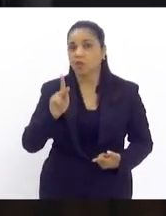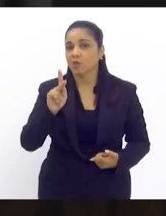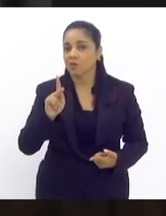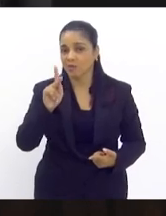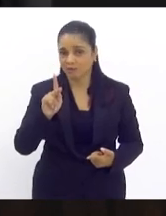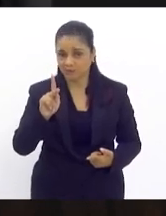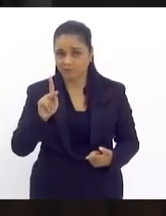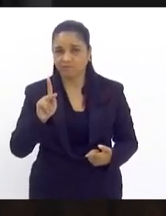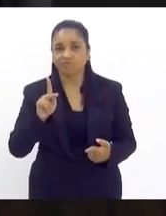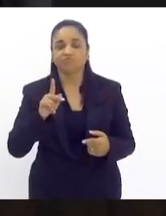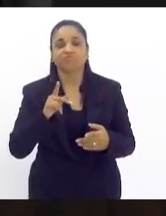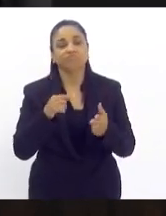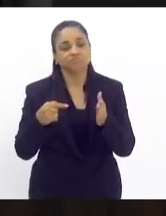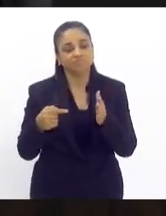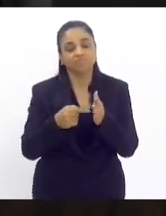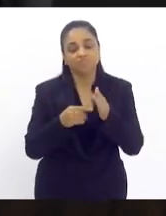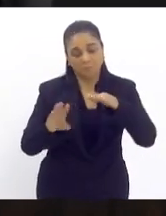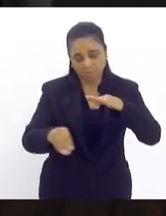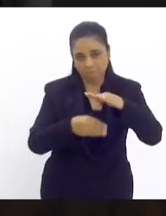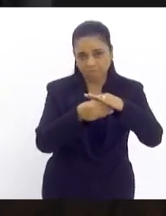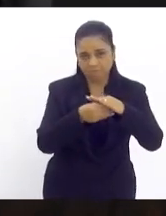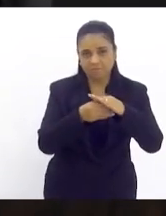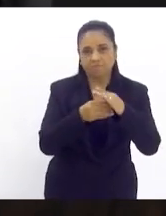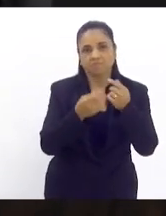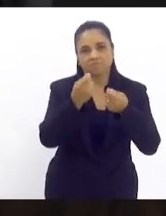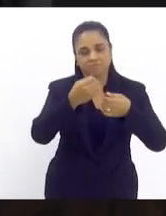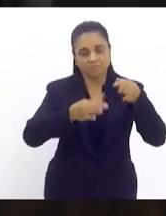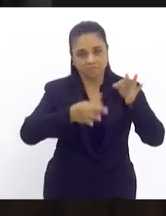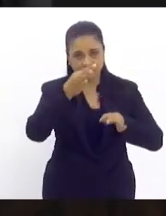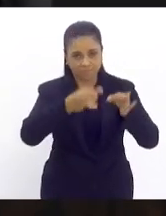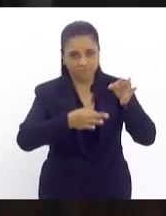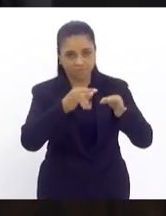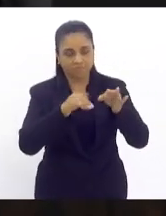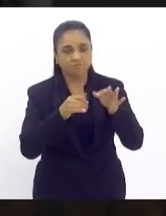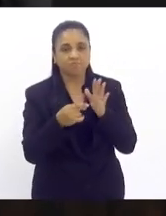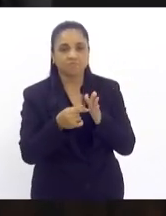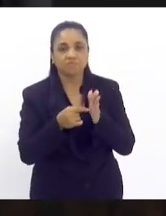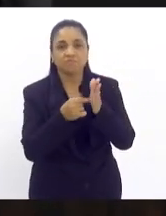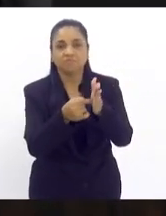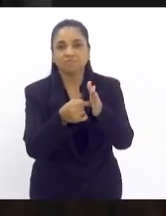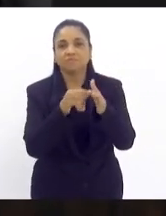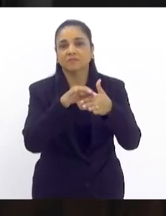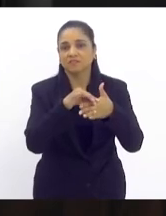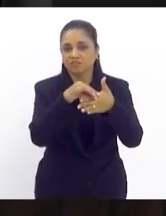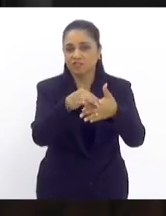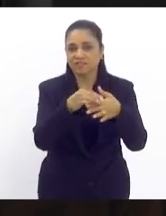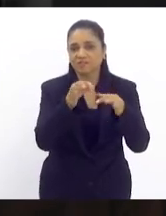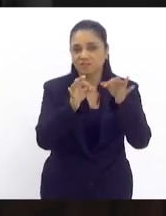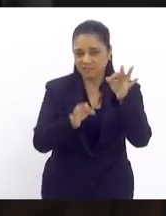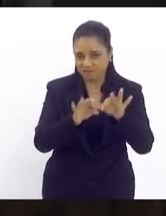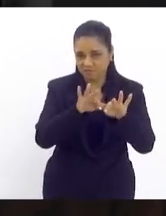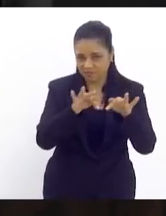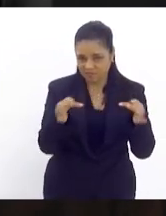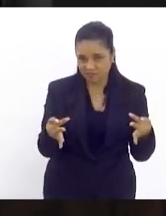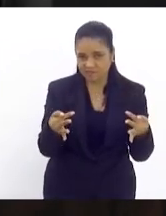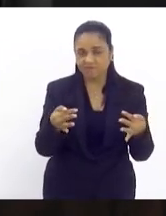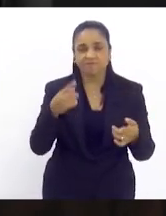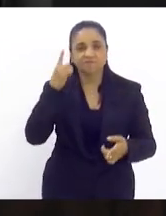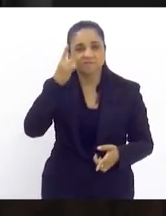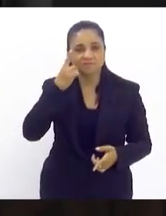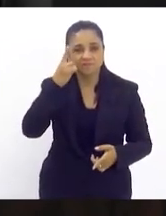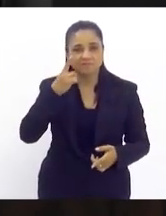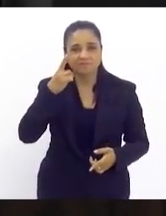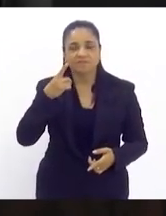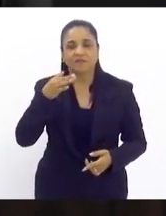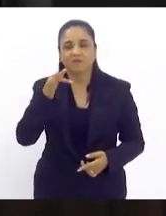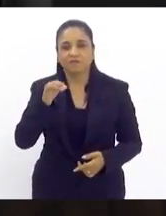Comissão de Indicações Legislativas pela transformação em indicação simples. Relator, deputado Felipe Soares. Em discussão.